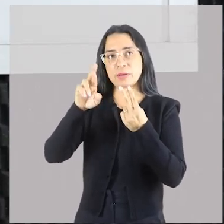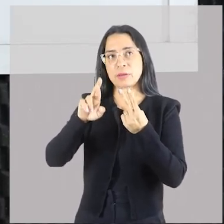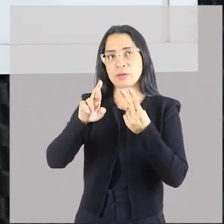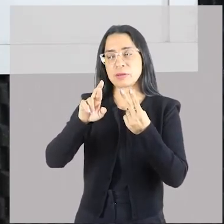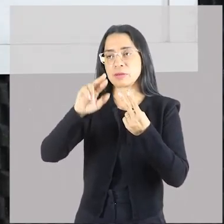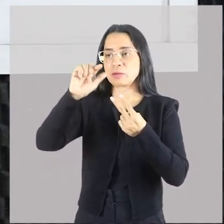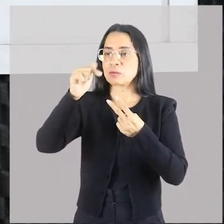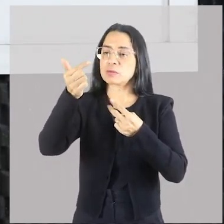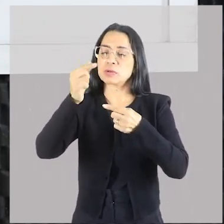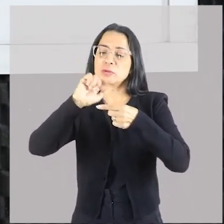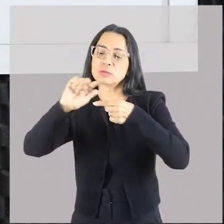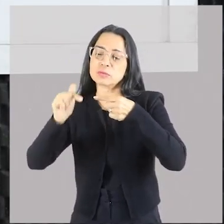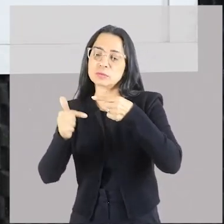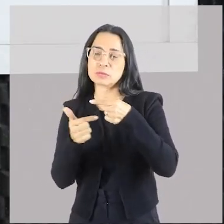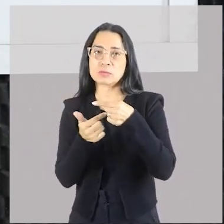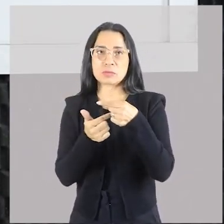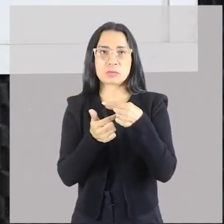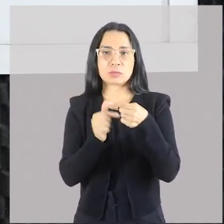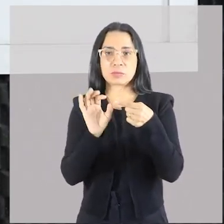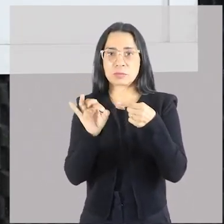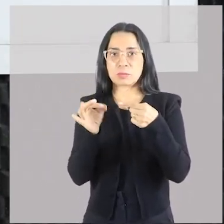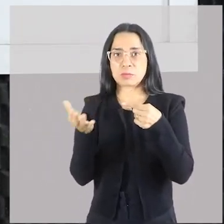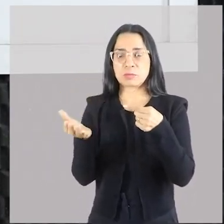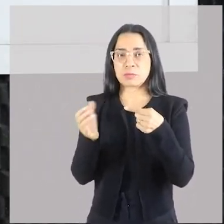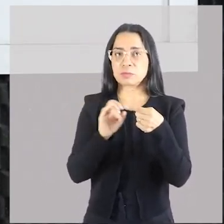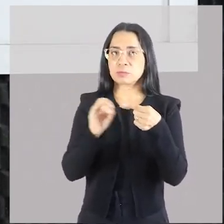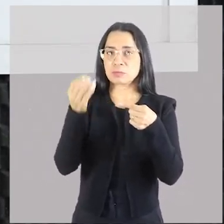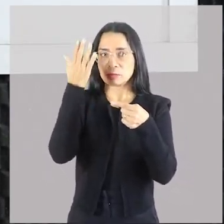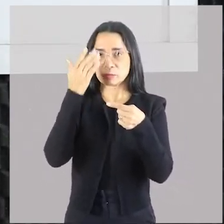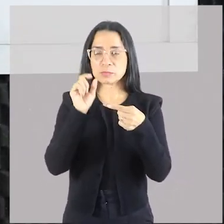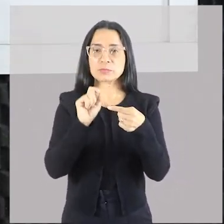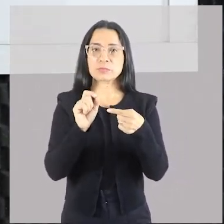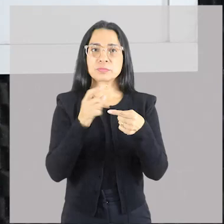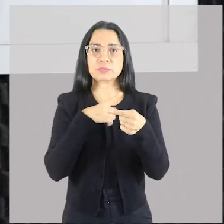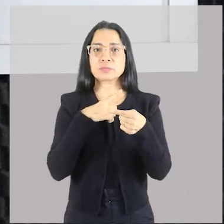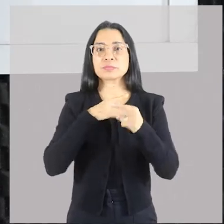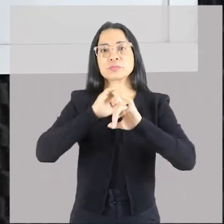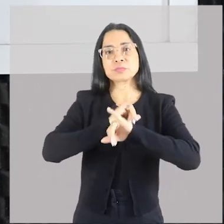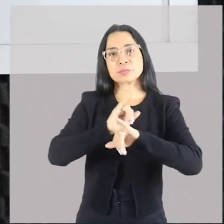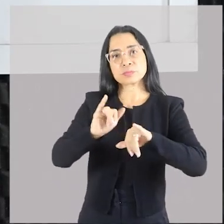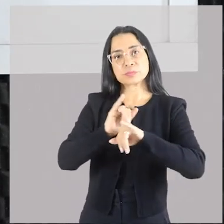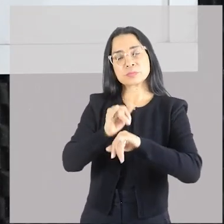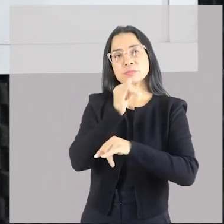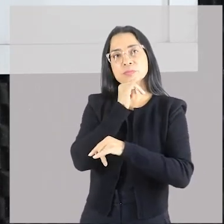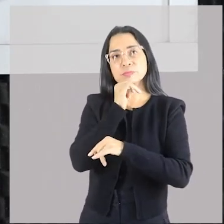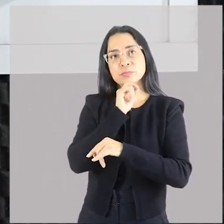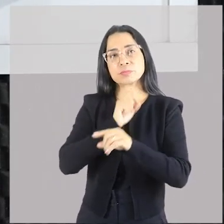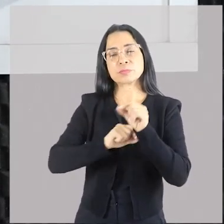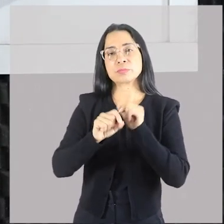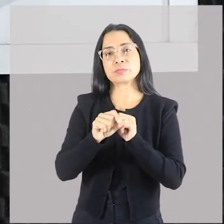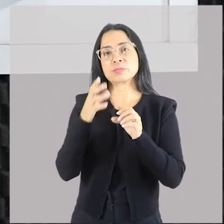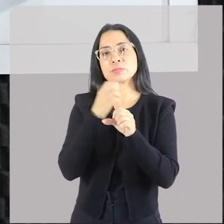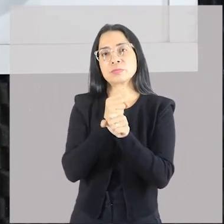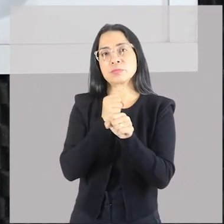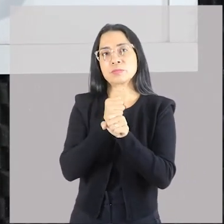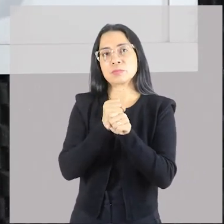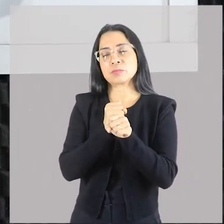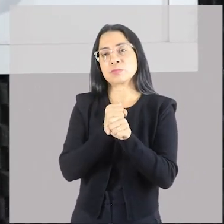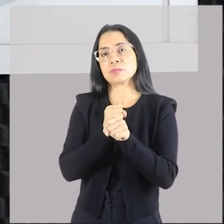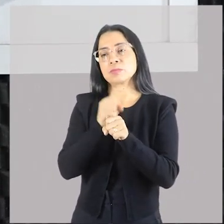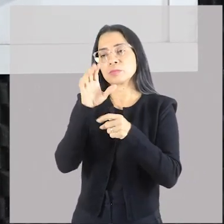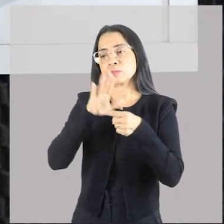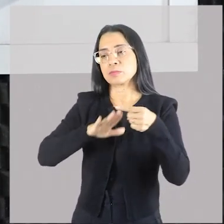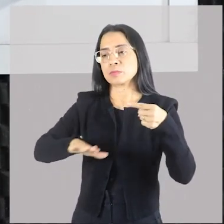Pronto. Certo? Se você sabe, se você tiver informação, por exemplo, que você vai calcular a área de um